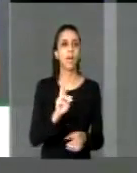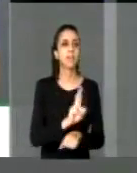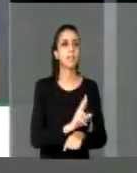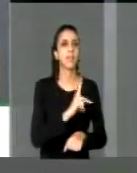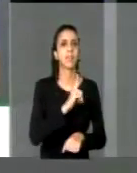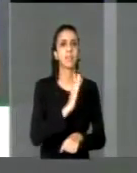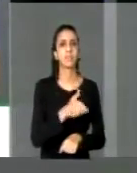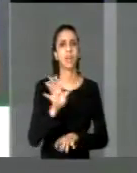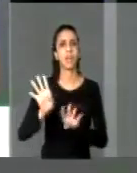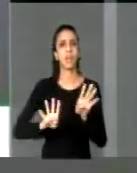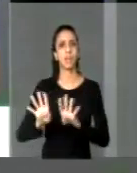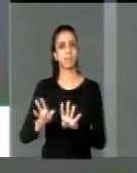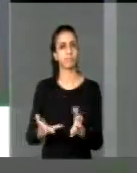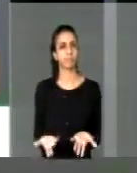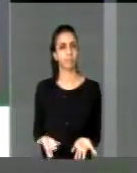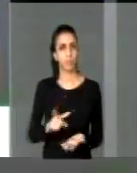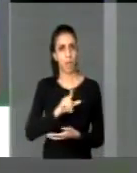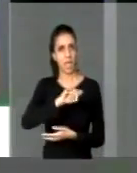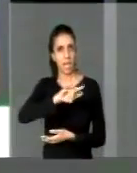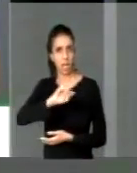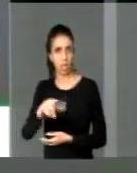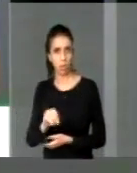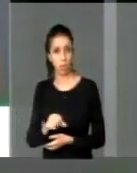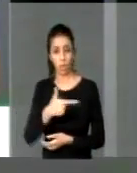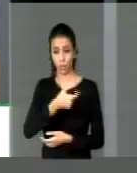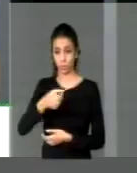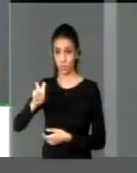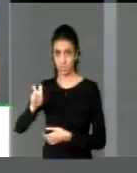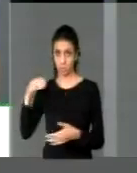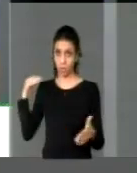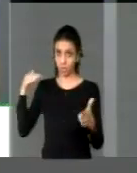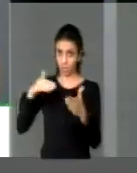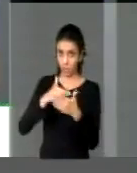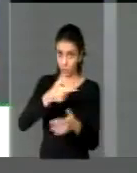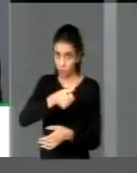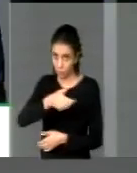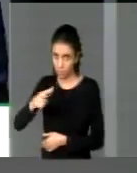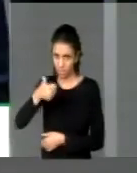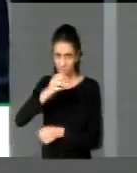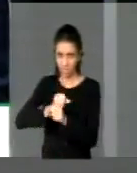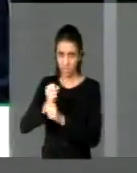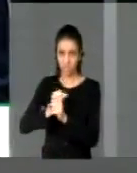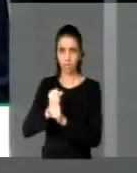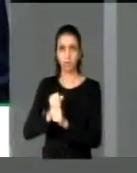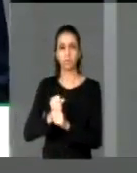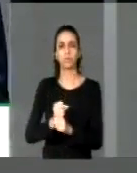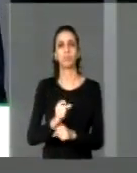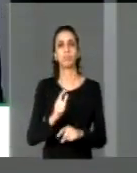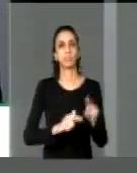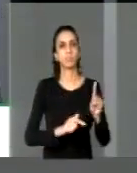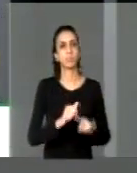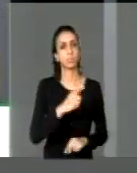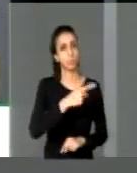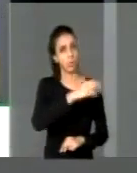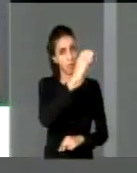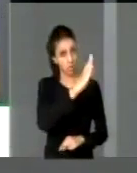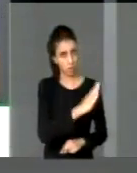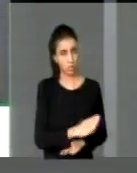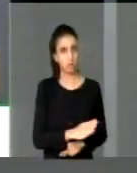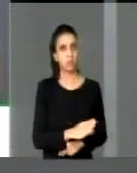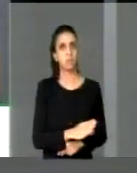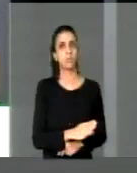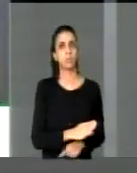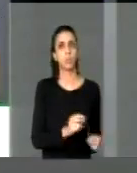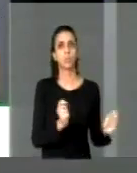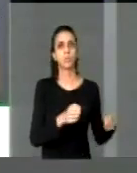disposição nesse leilão. De 2005 a 2015, onde o conteúdo local médio na etapa de exploração